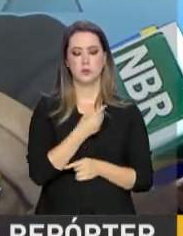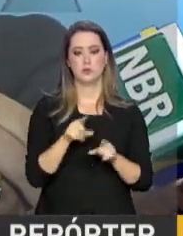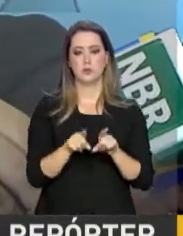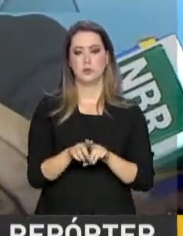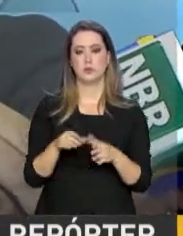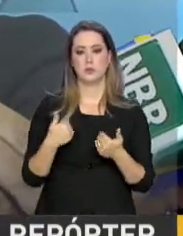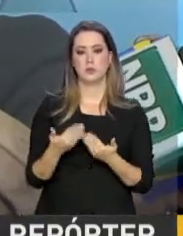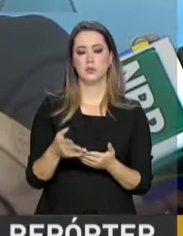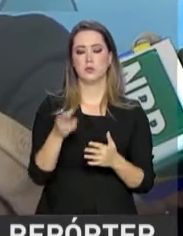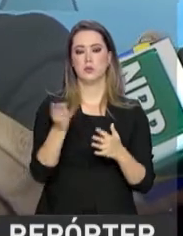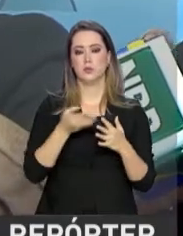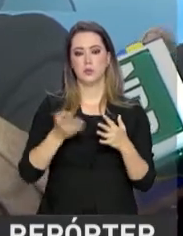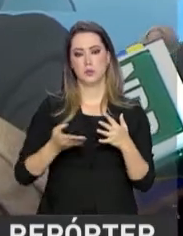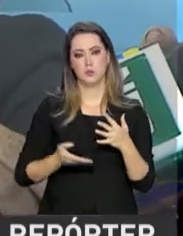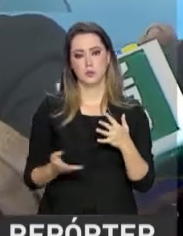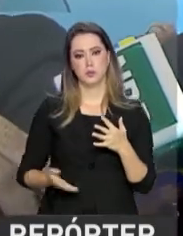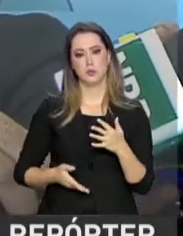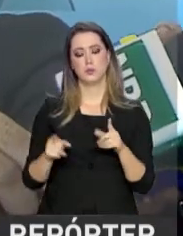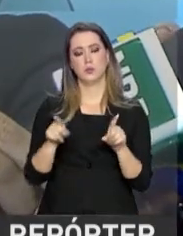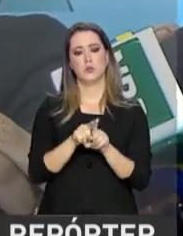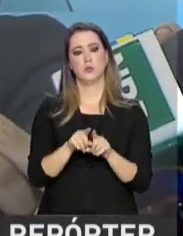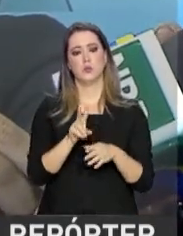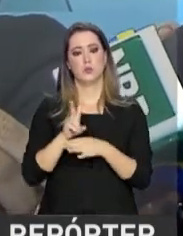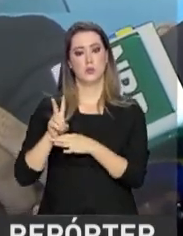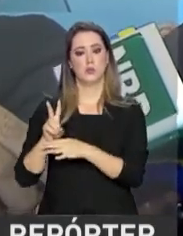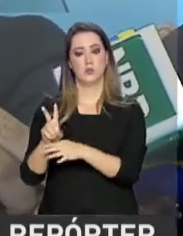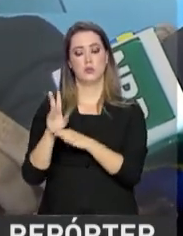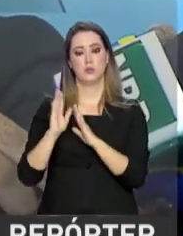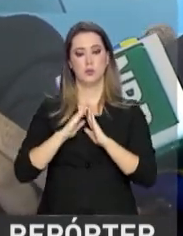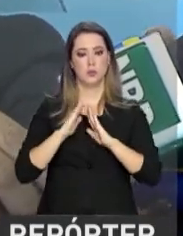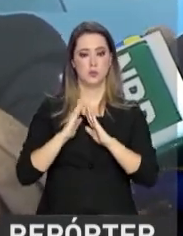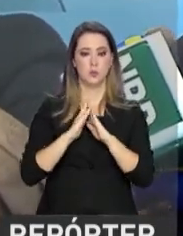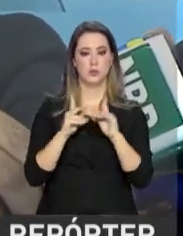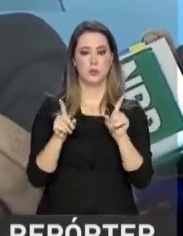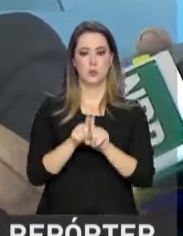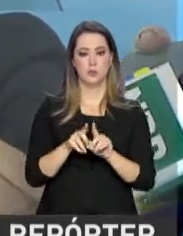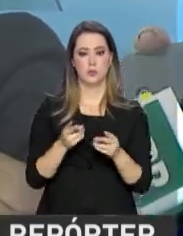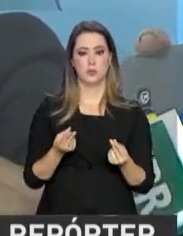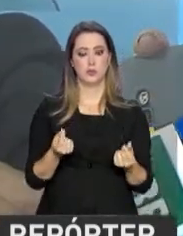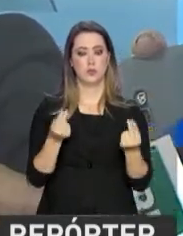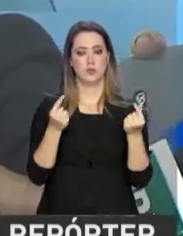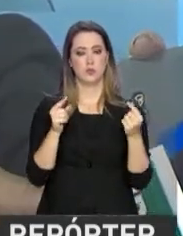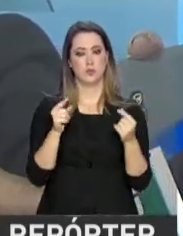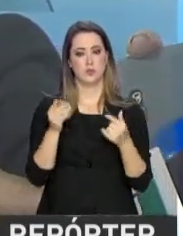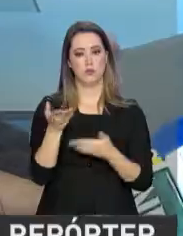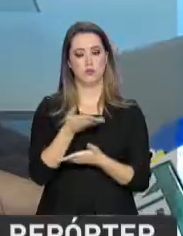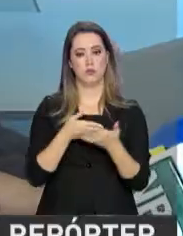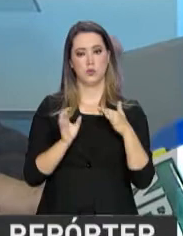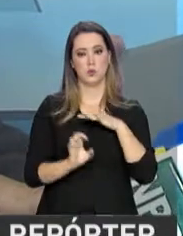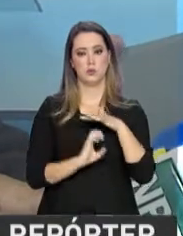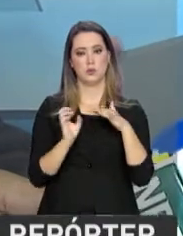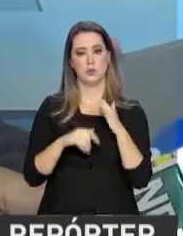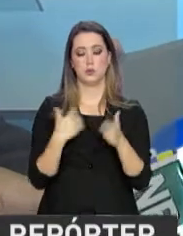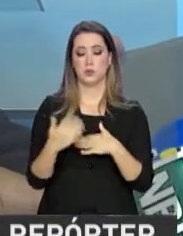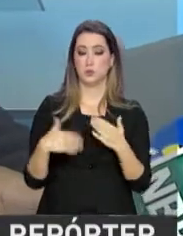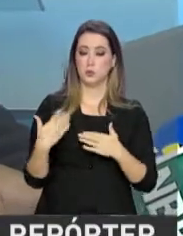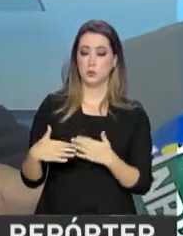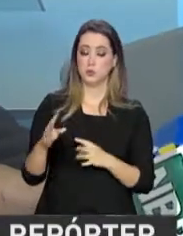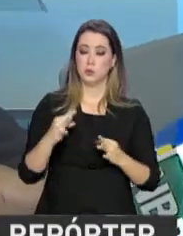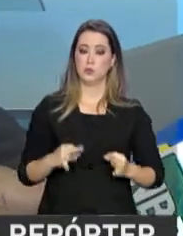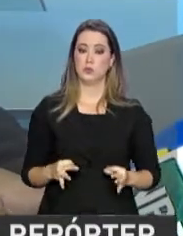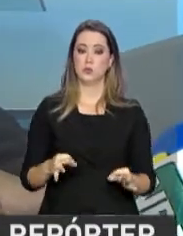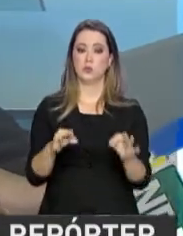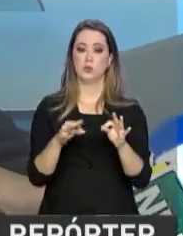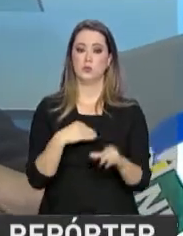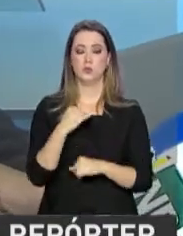o financiamento ao crédito habitacional, além do crédito comercial, um desenvolvimento da tecnologia